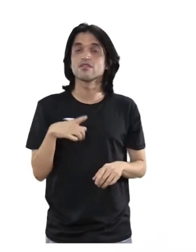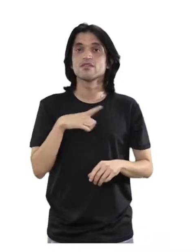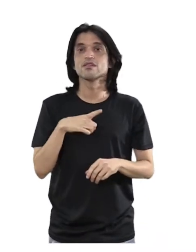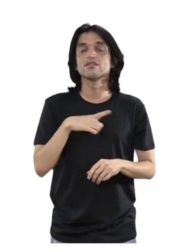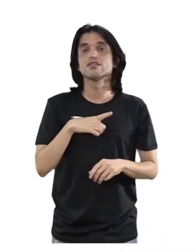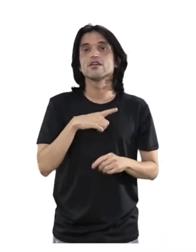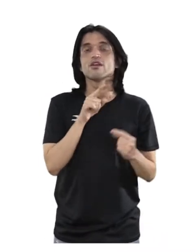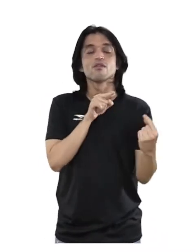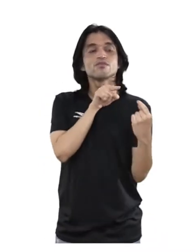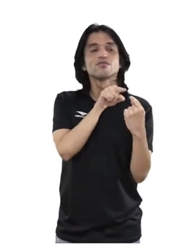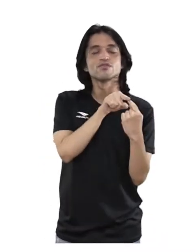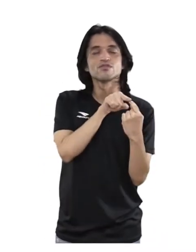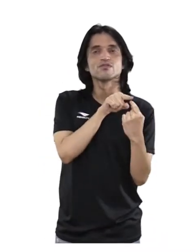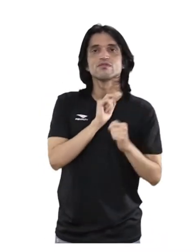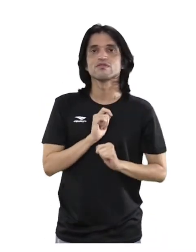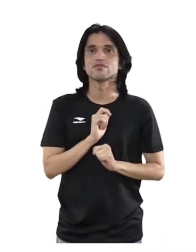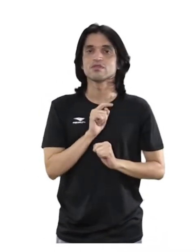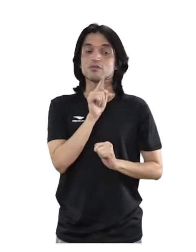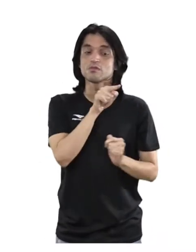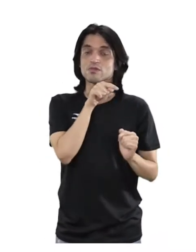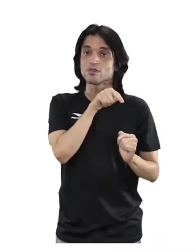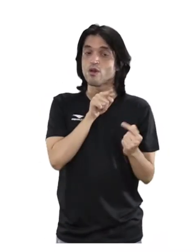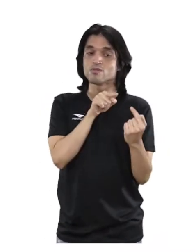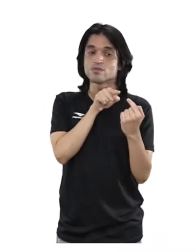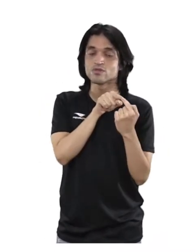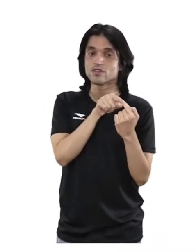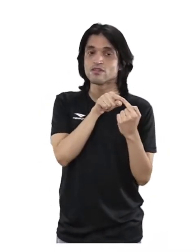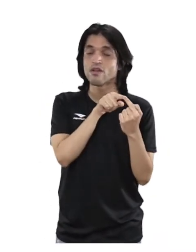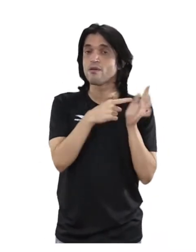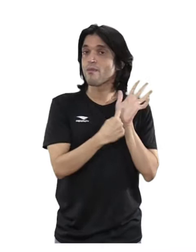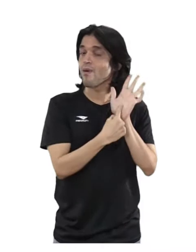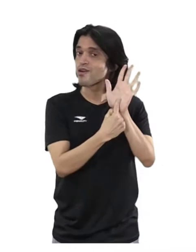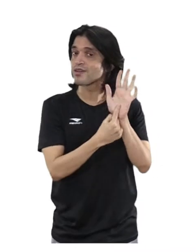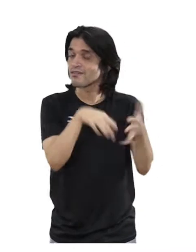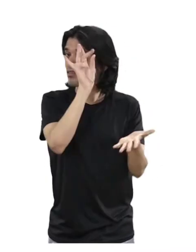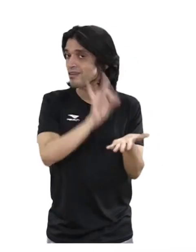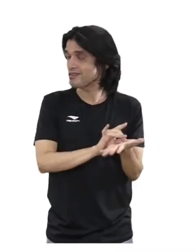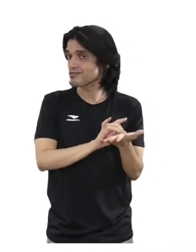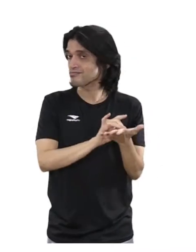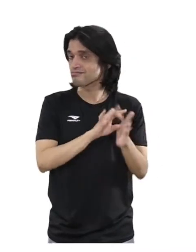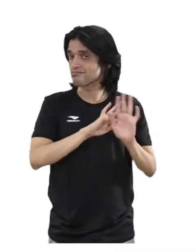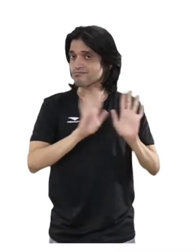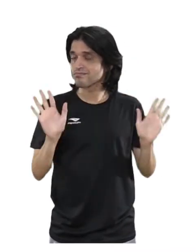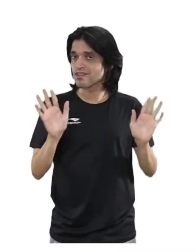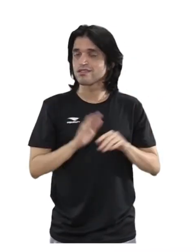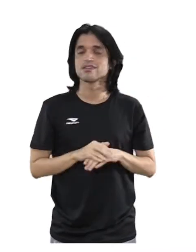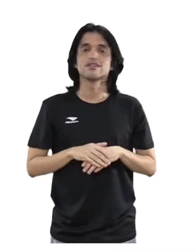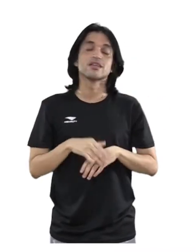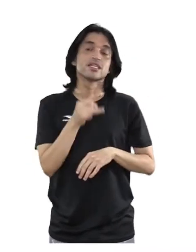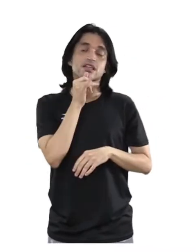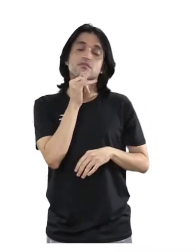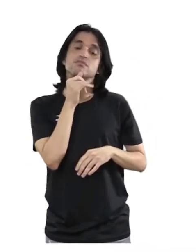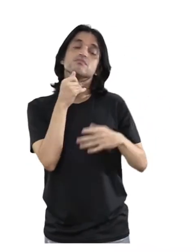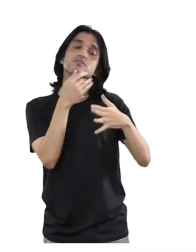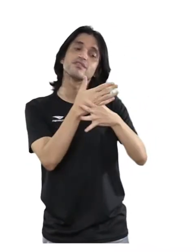subjetiva. Objetiva é quando retratamos a realidade como ela é. Exemplo, a cidade é pequena e